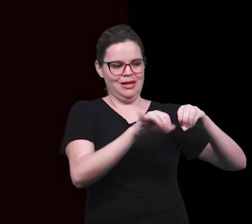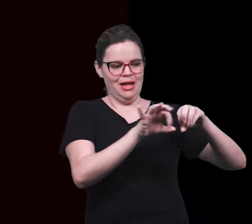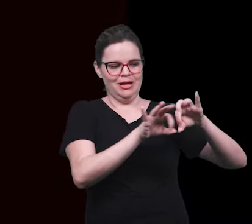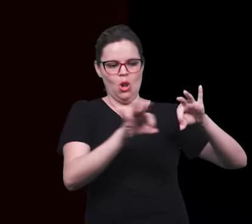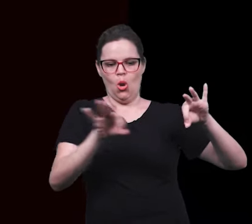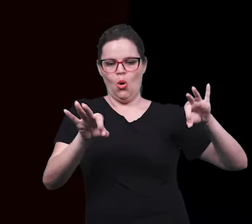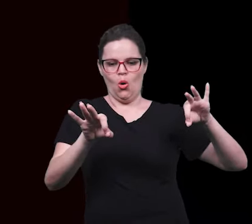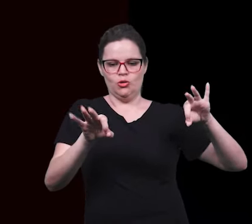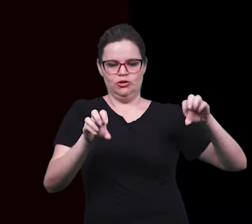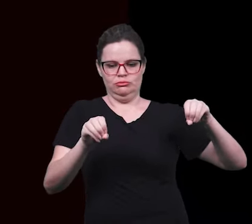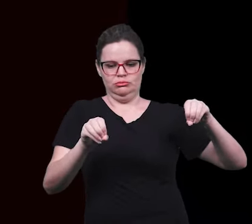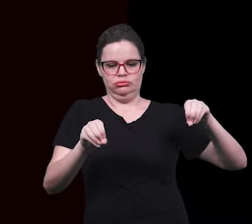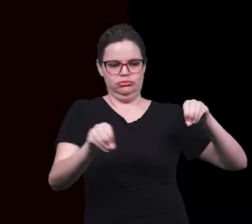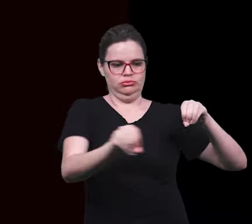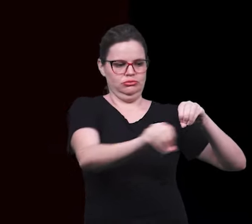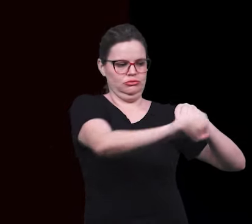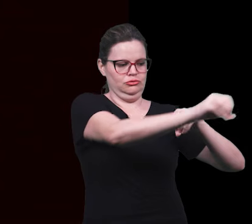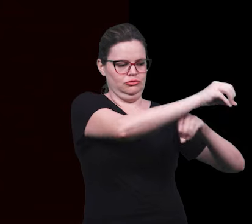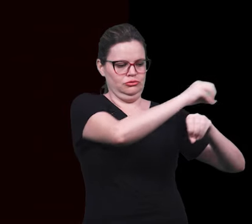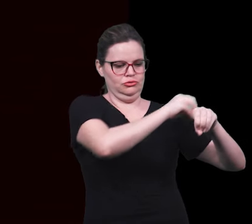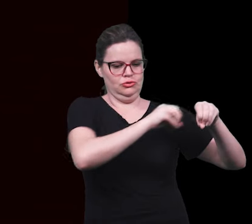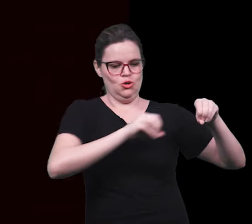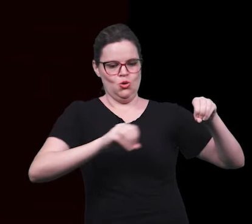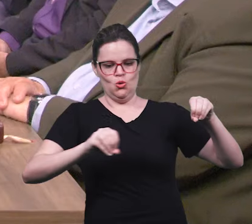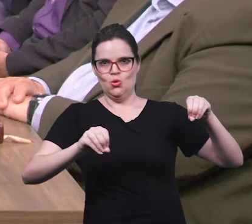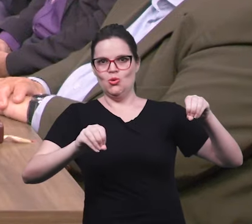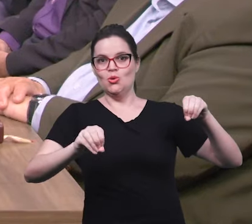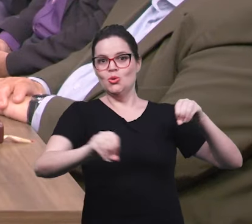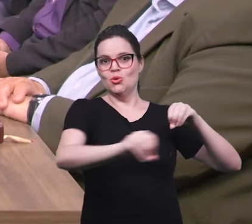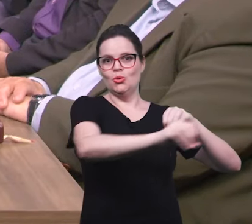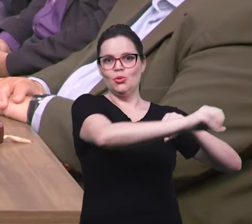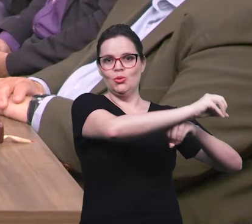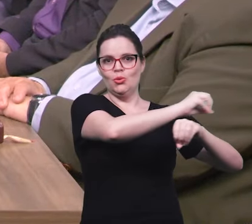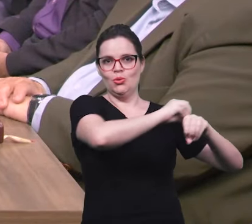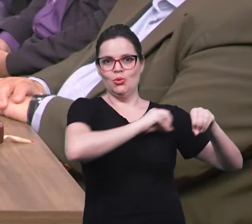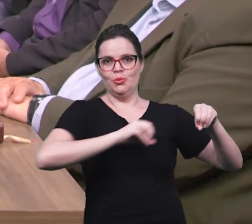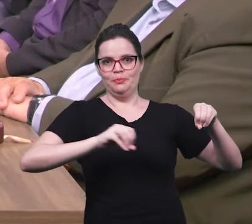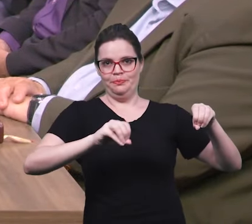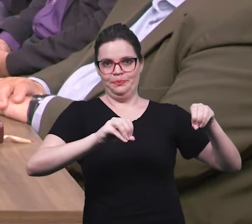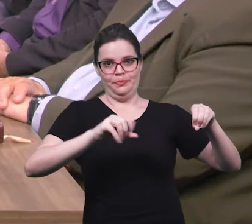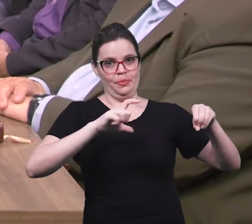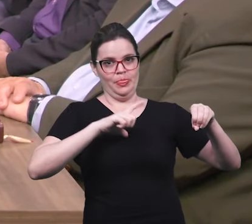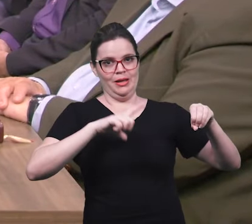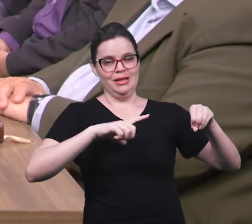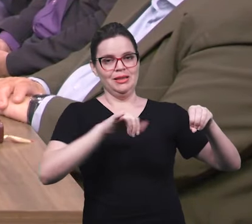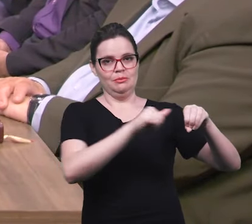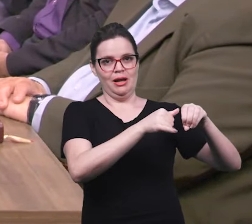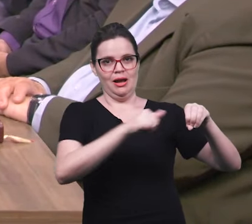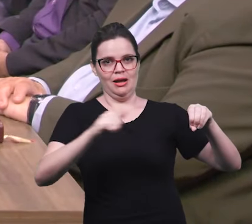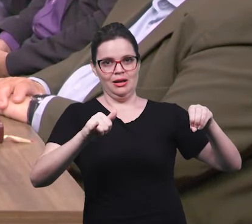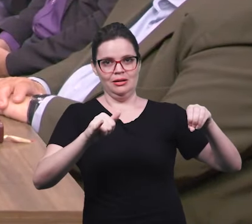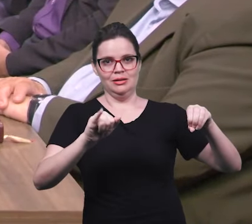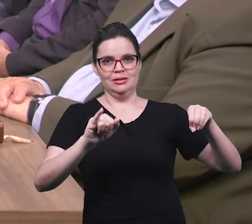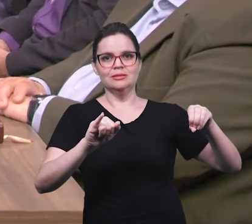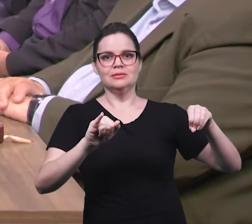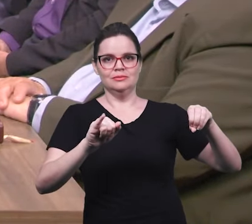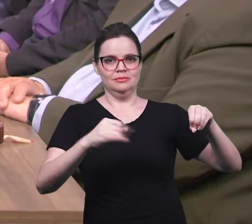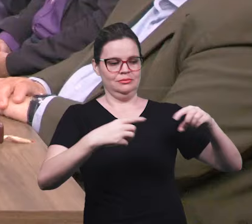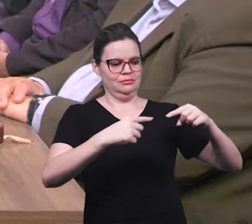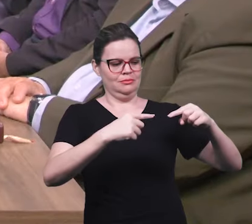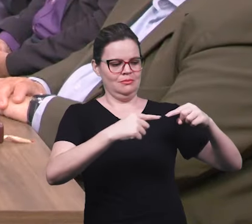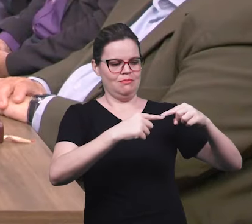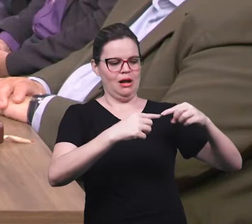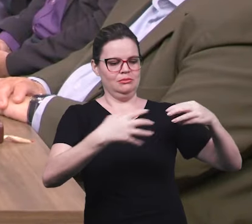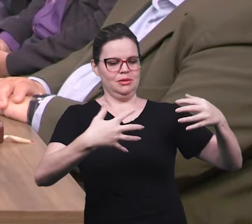ali, tem duas energias. Energia cinética, em função da sua velocidade, e uma energia gravitacional, em razão